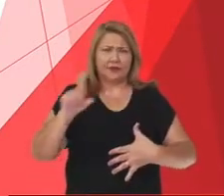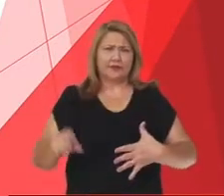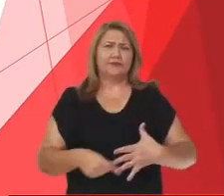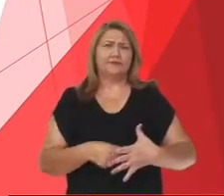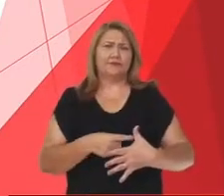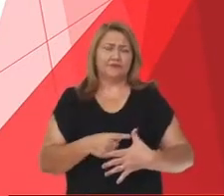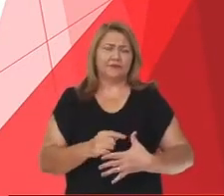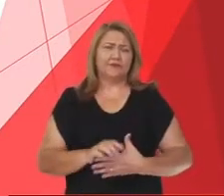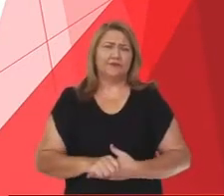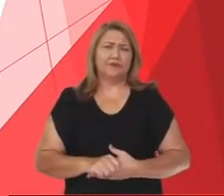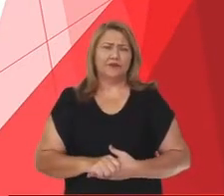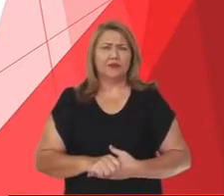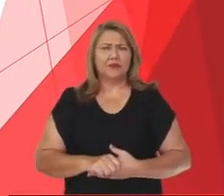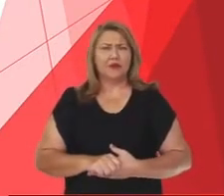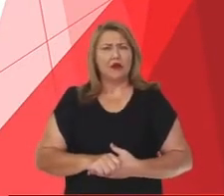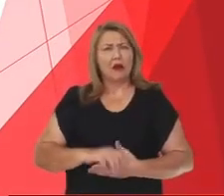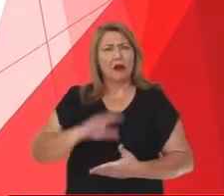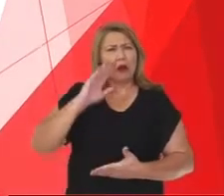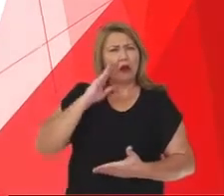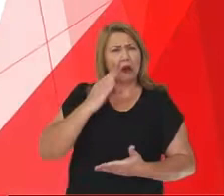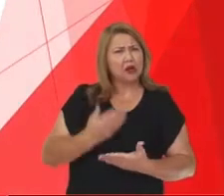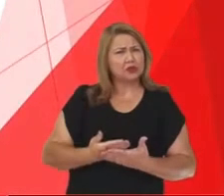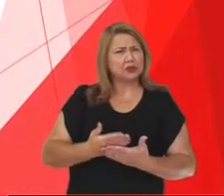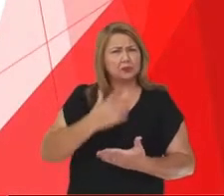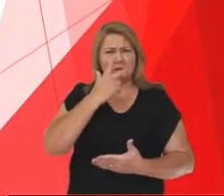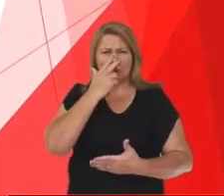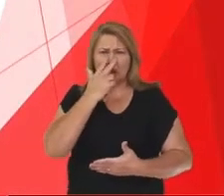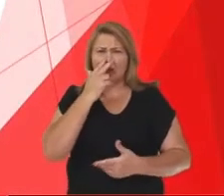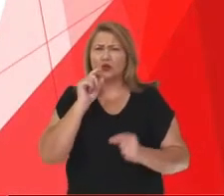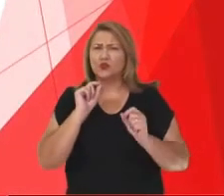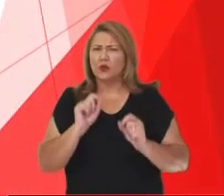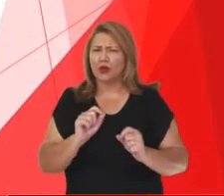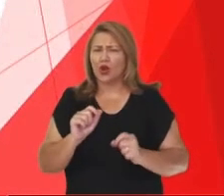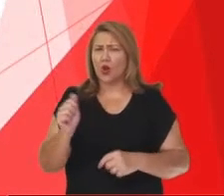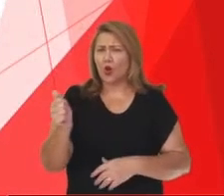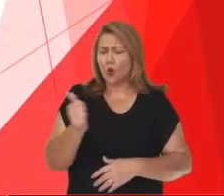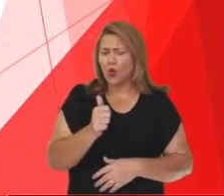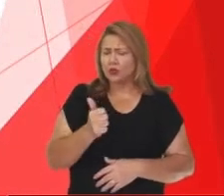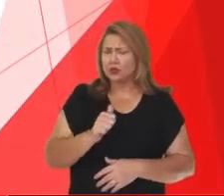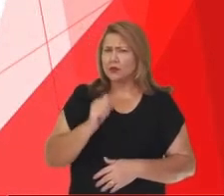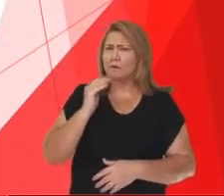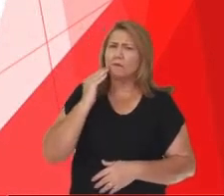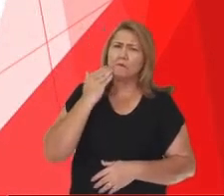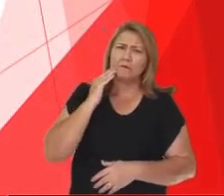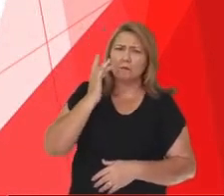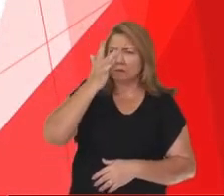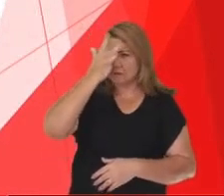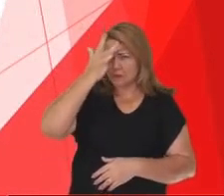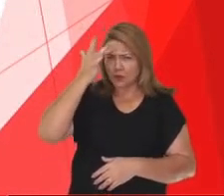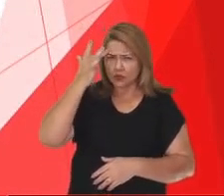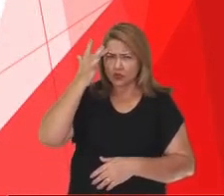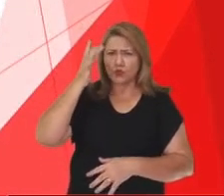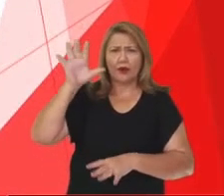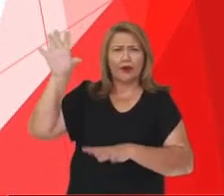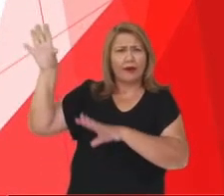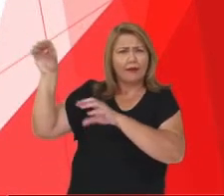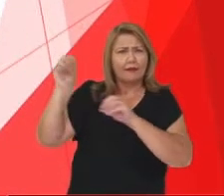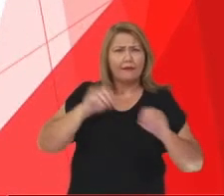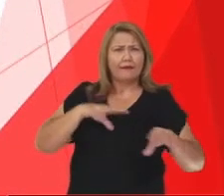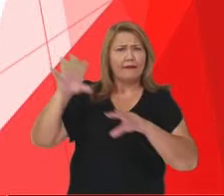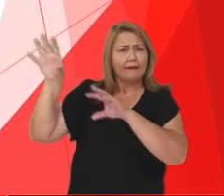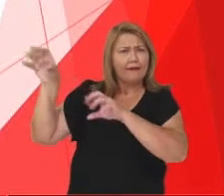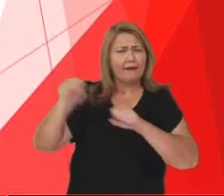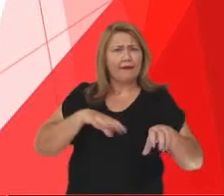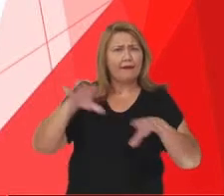Olha só, acredita-se que aproximadamente 11 milhões de pessoas foram trazidas